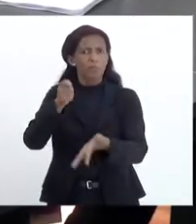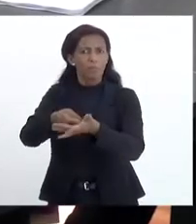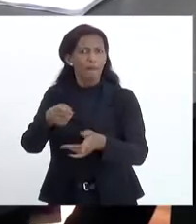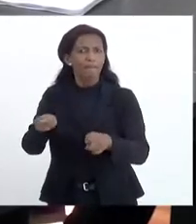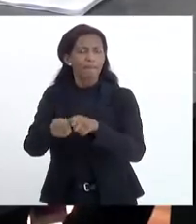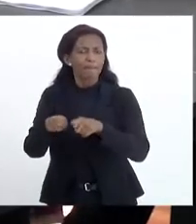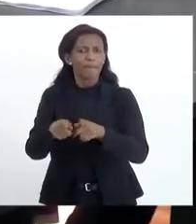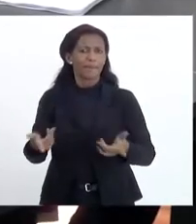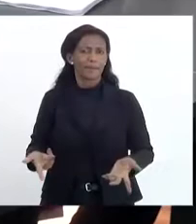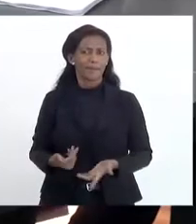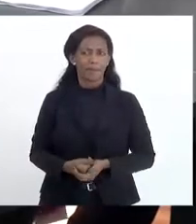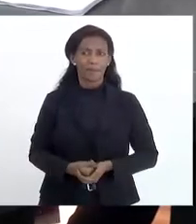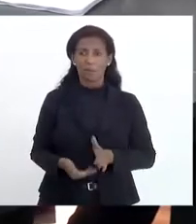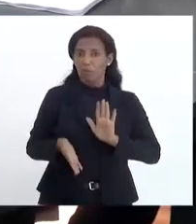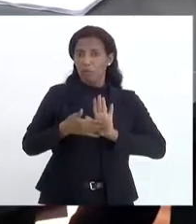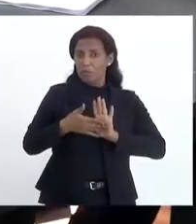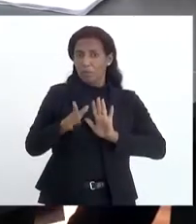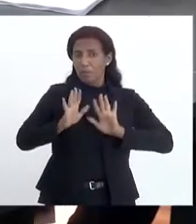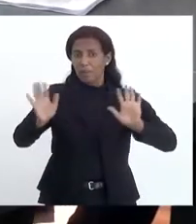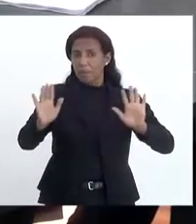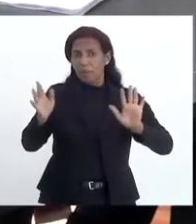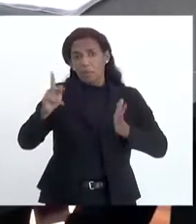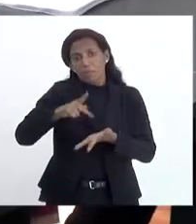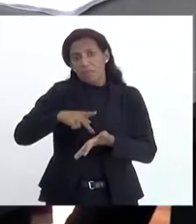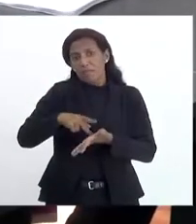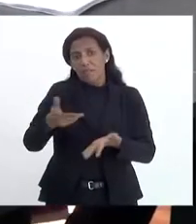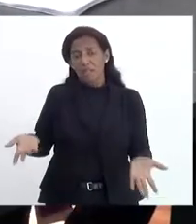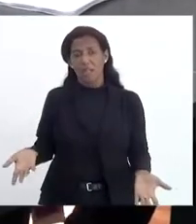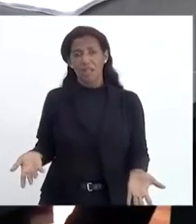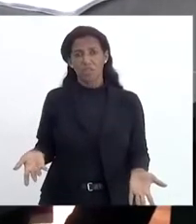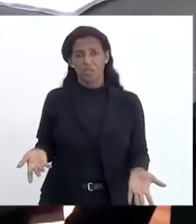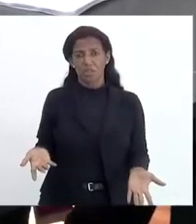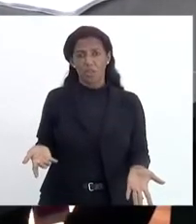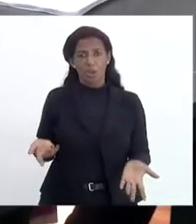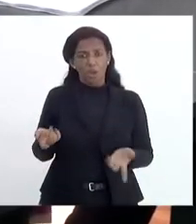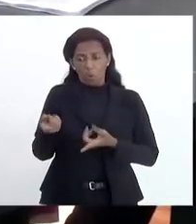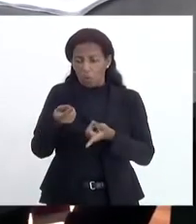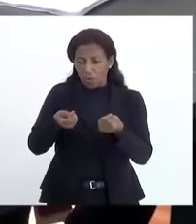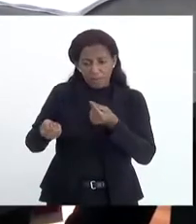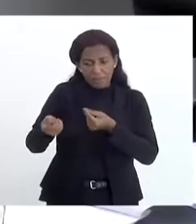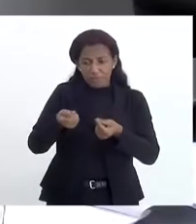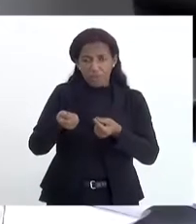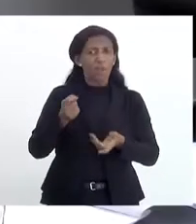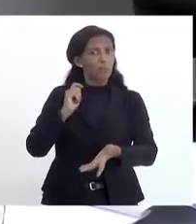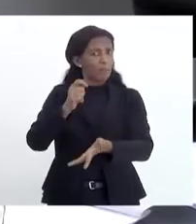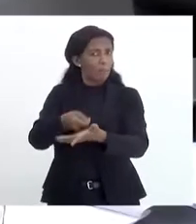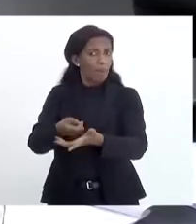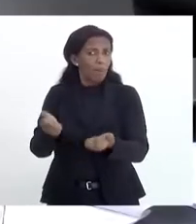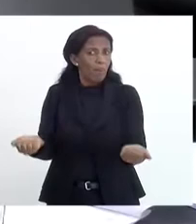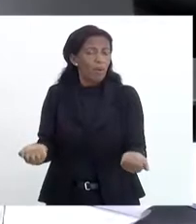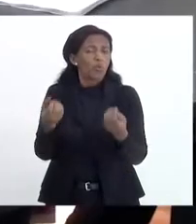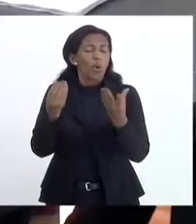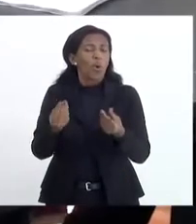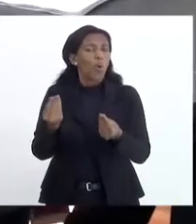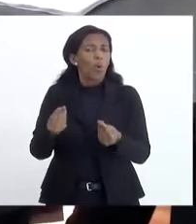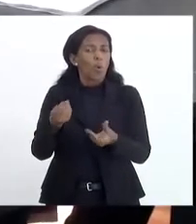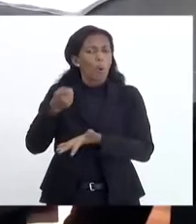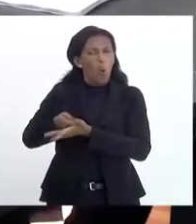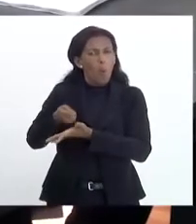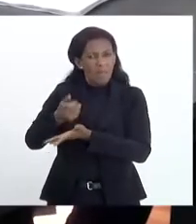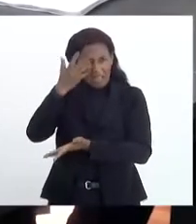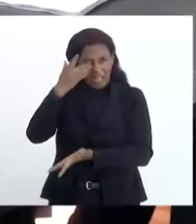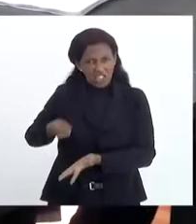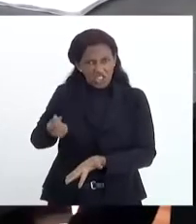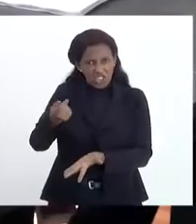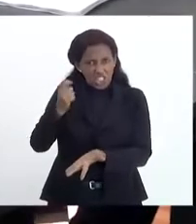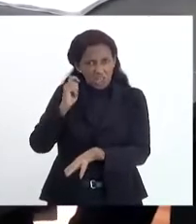Não estou fazendo propaganda, não, mas é verdade. Qualquer meio monetário que existia no mercado. Fazer uma pessoa pagar em dinheiro é um absurdo.